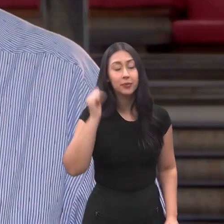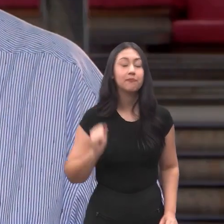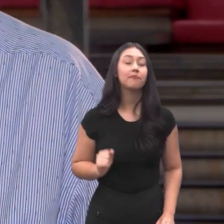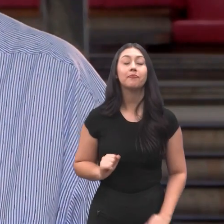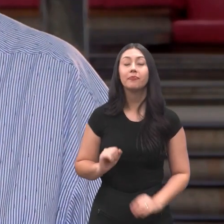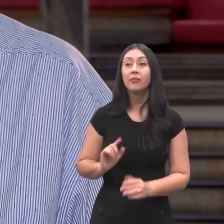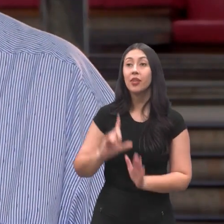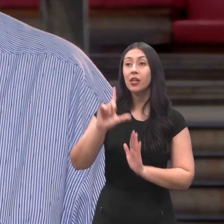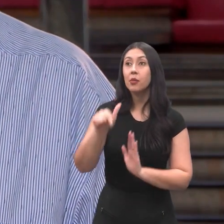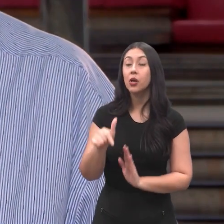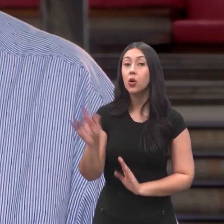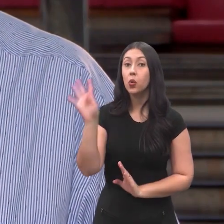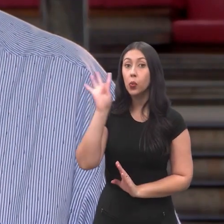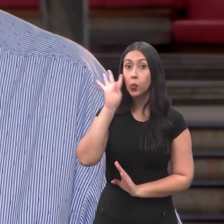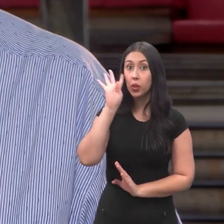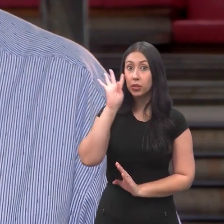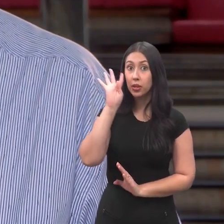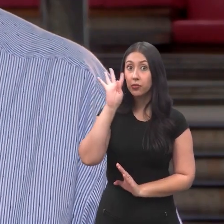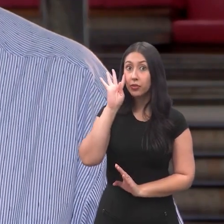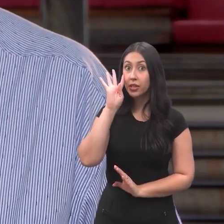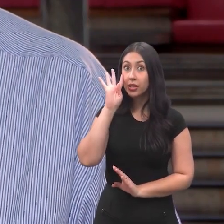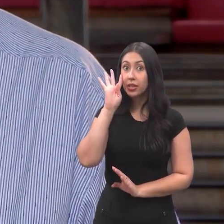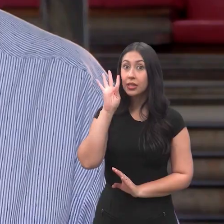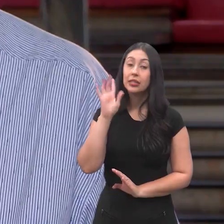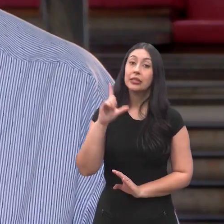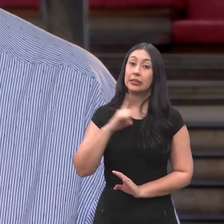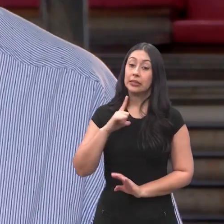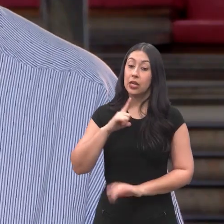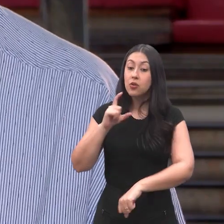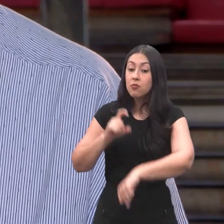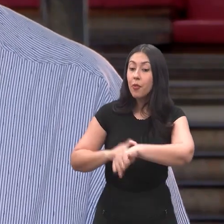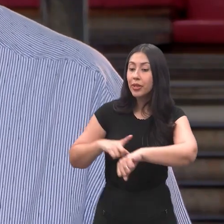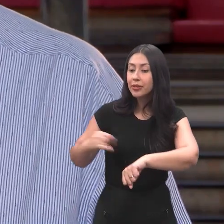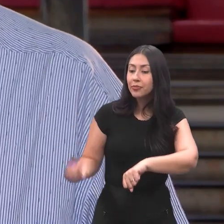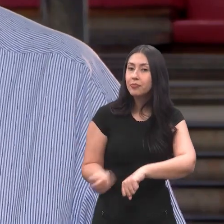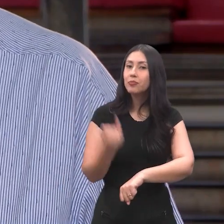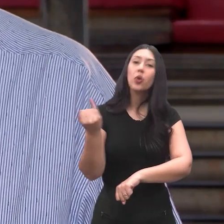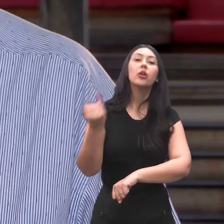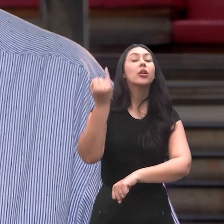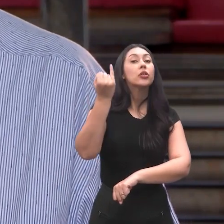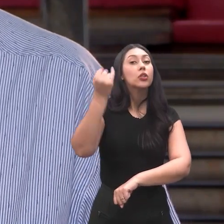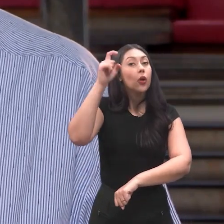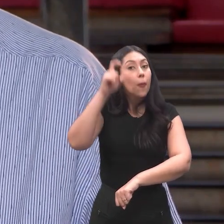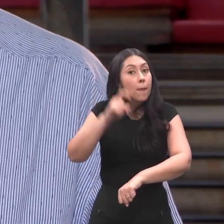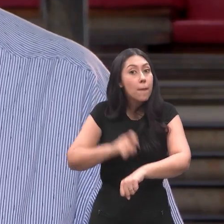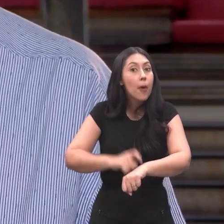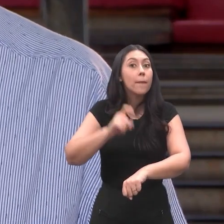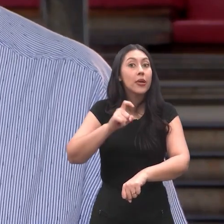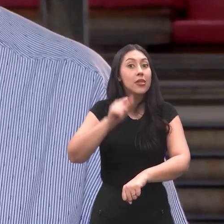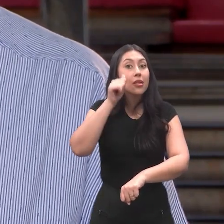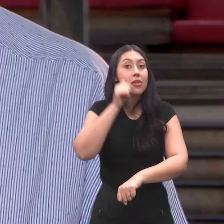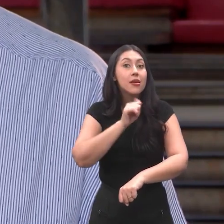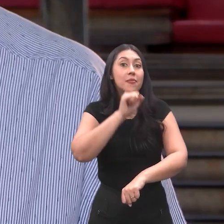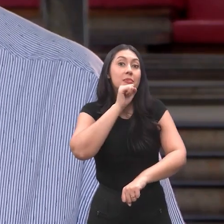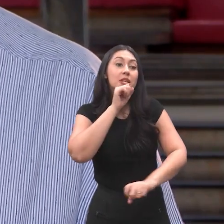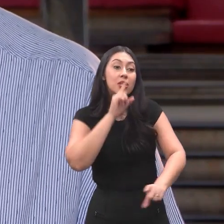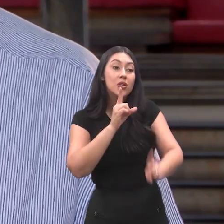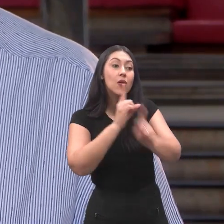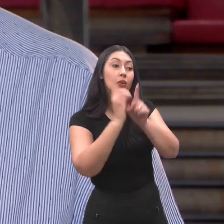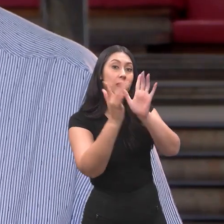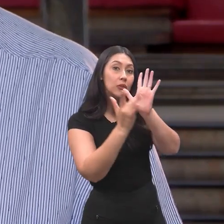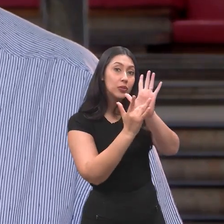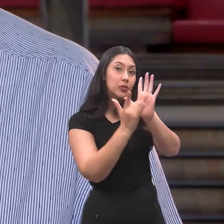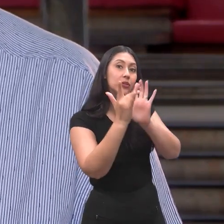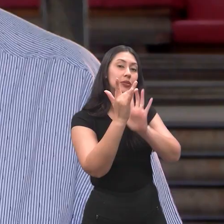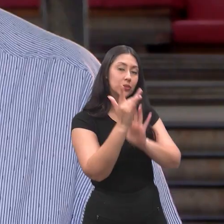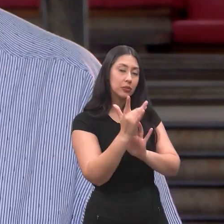aí na quarta-feira nós temos um outro ponto alto, antecipando um pouquinho a sexta. O momento em que a mãe encontra o filho